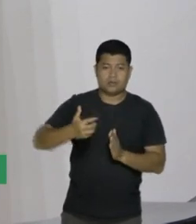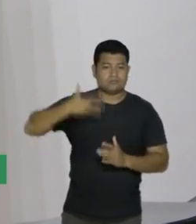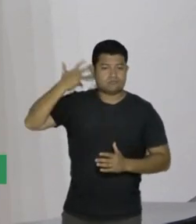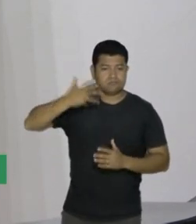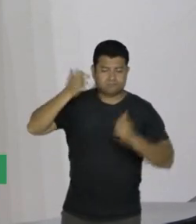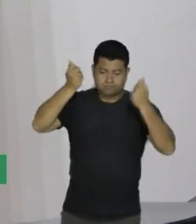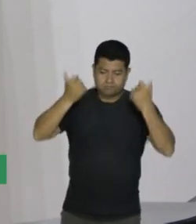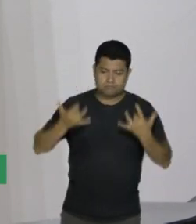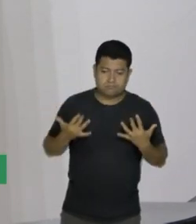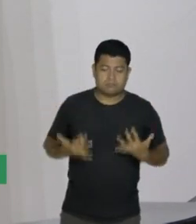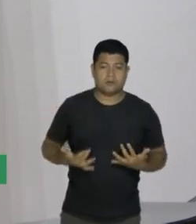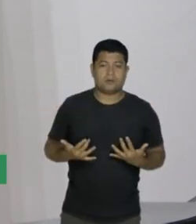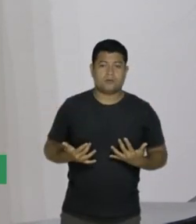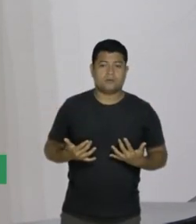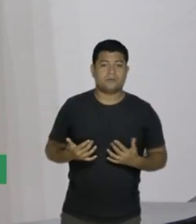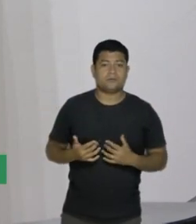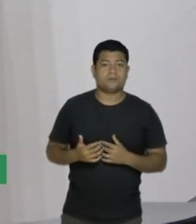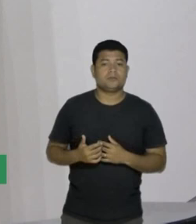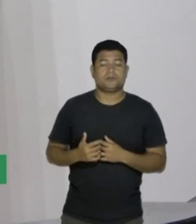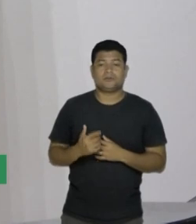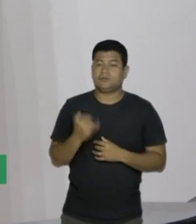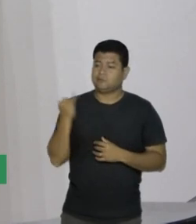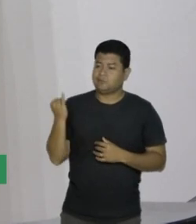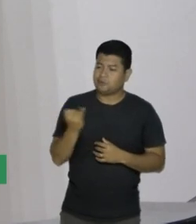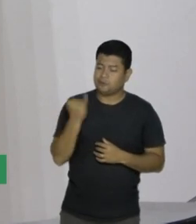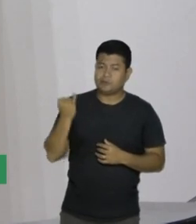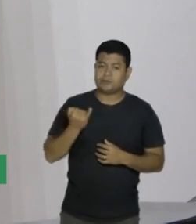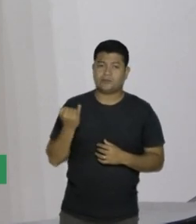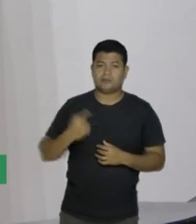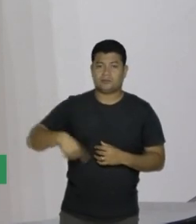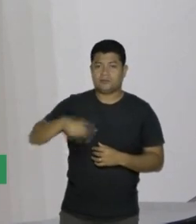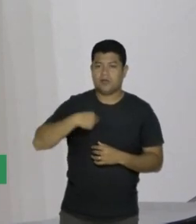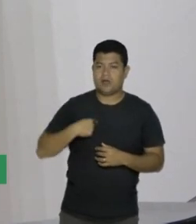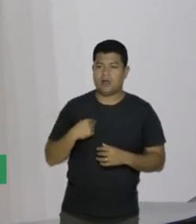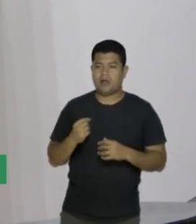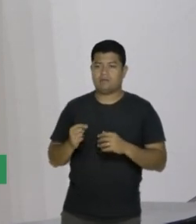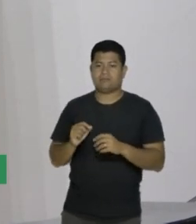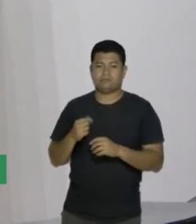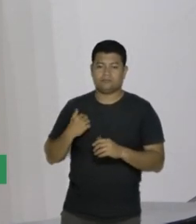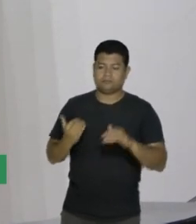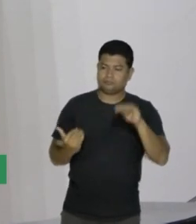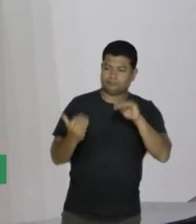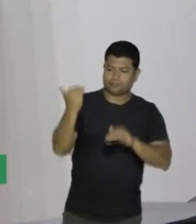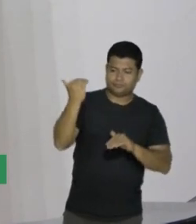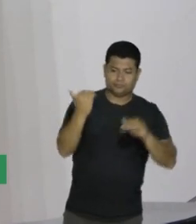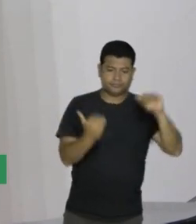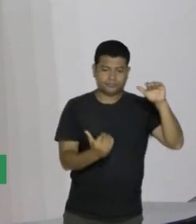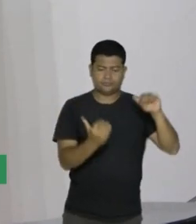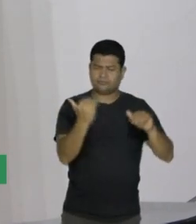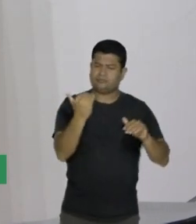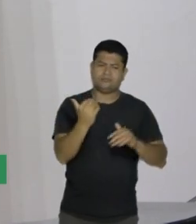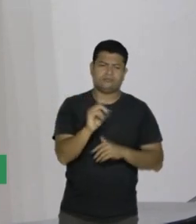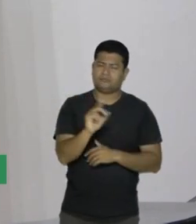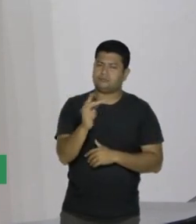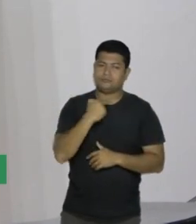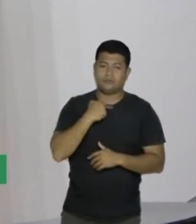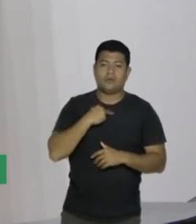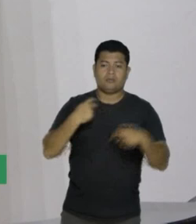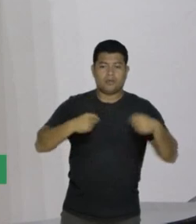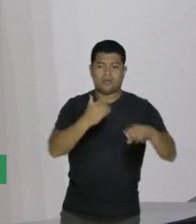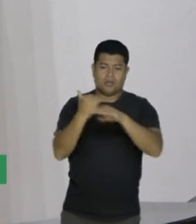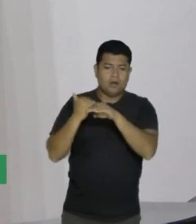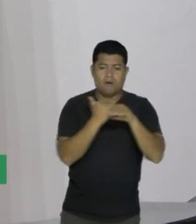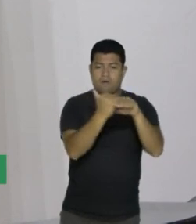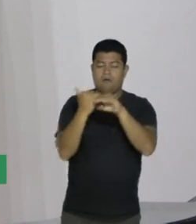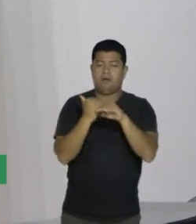Realmente nós não podemos deixar né tratamentos diversos para as mesmas forças de polícia então buscar aqui